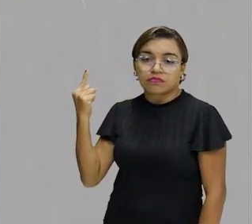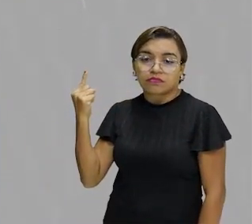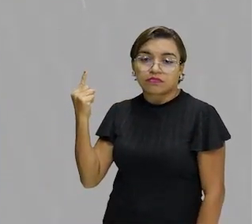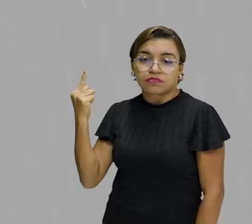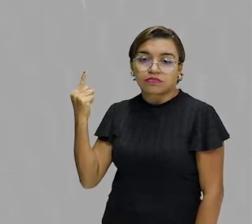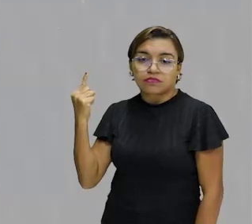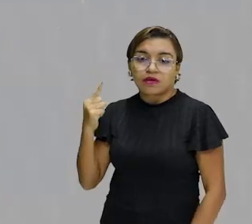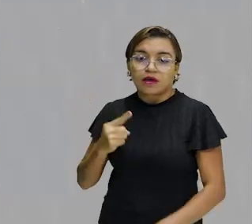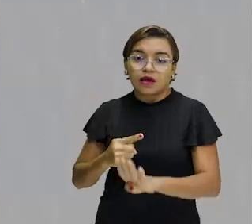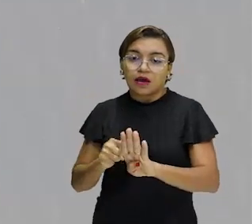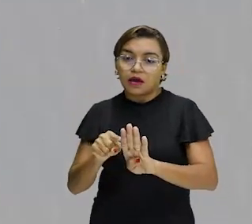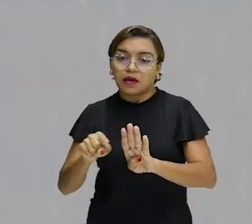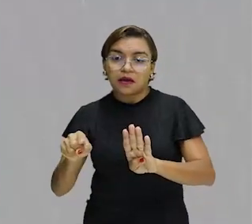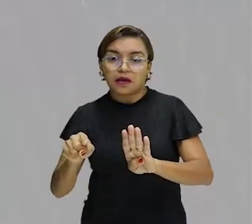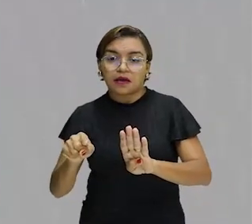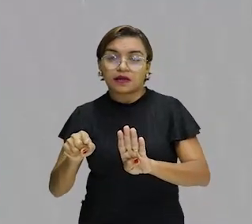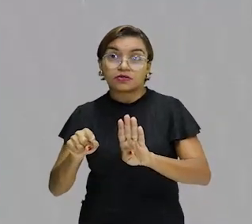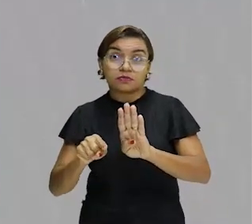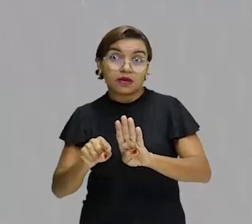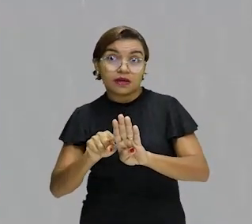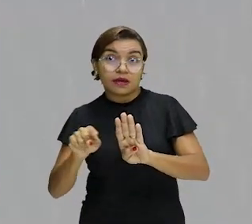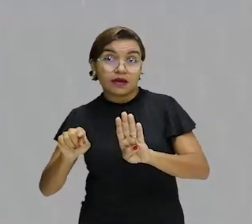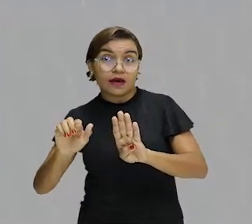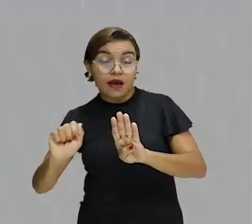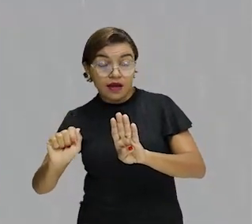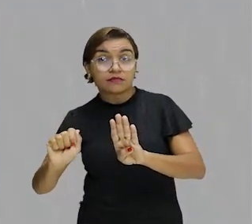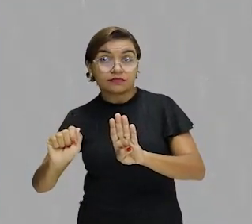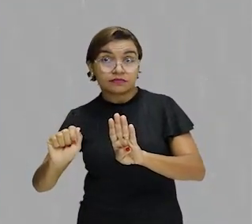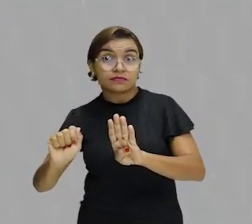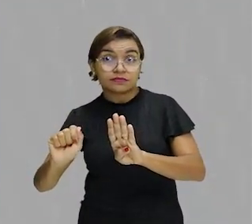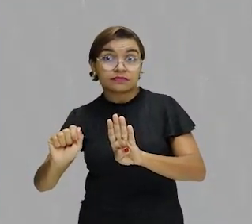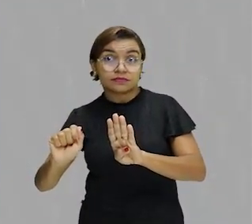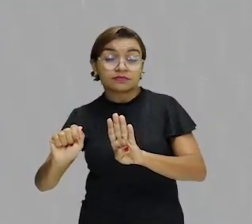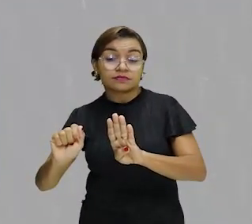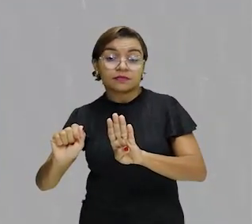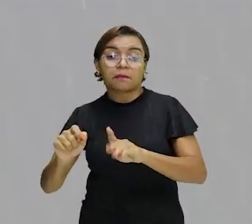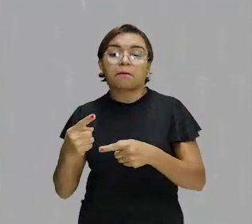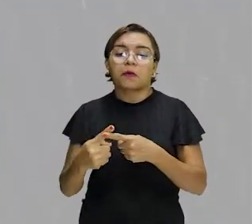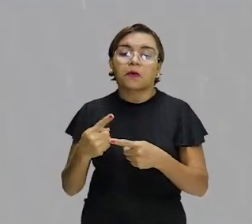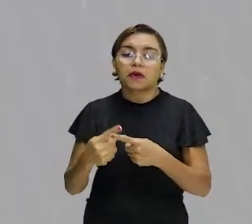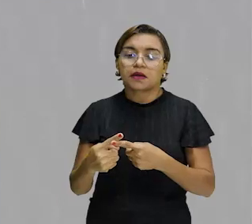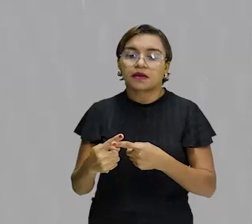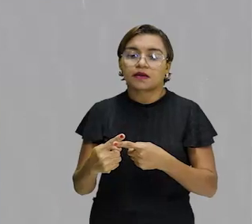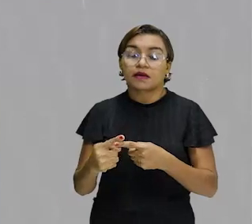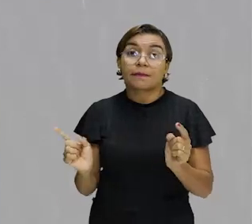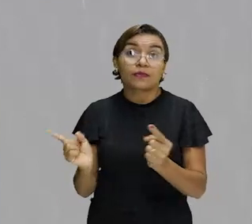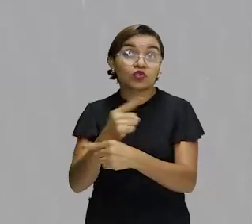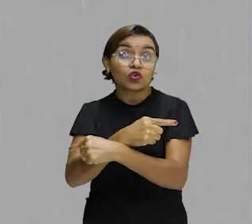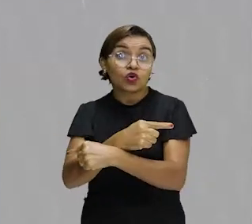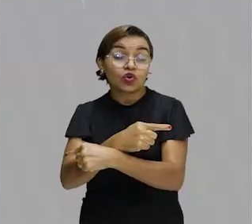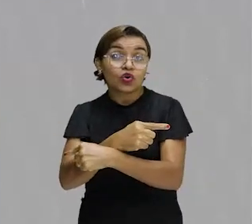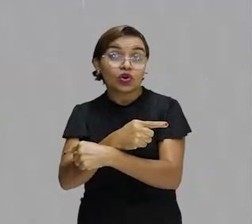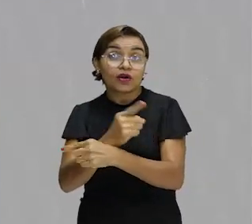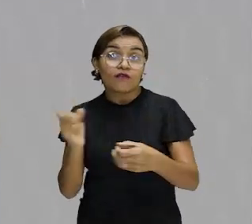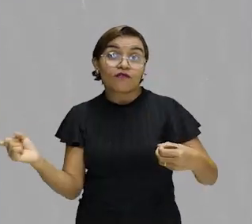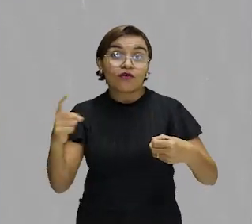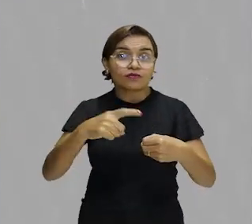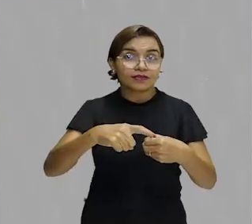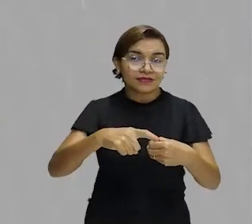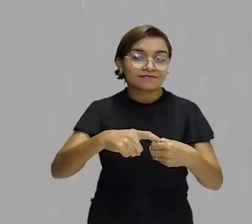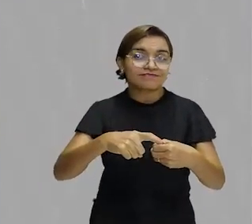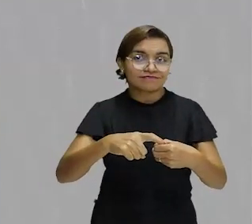medida do lado? Então, são coisas muito próximas, que não é simplesmente a questão, eu vou inverter para ver como fica. Não,